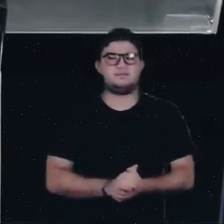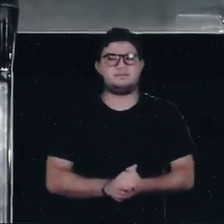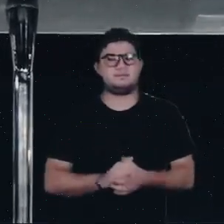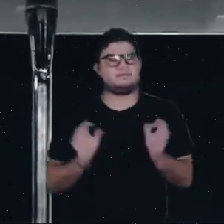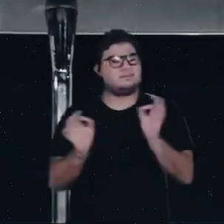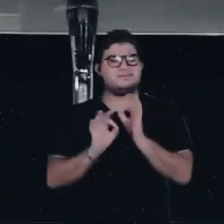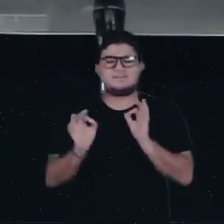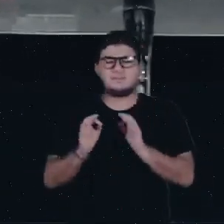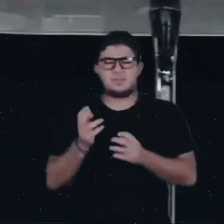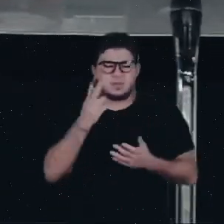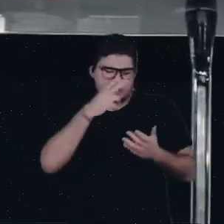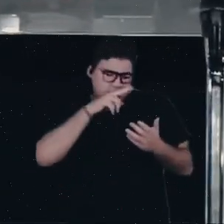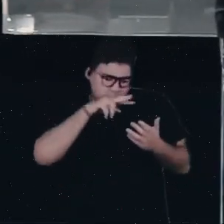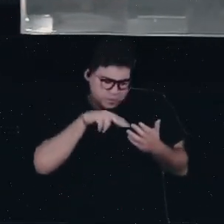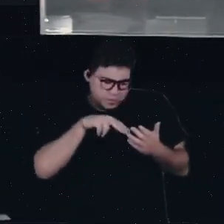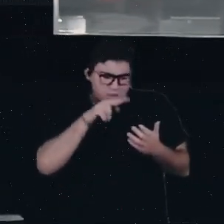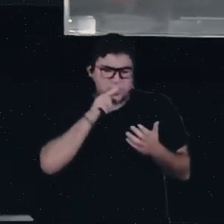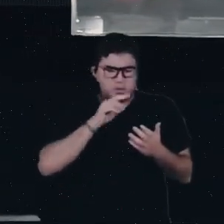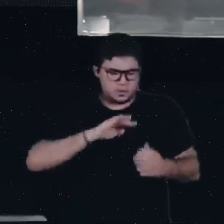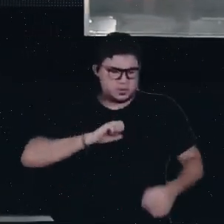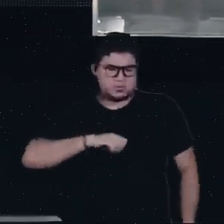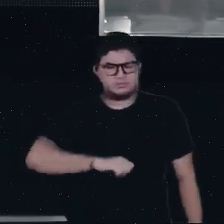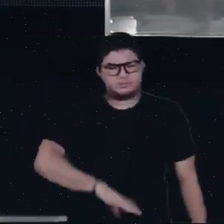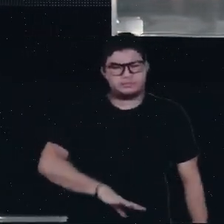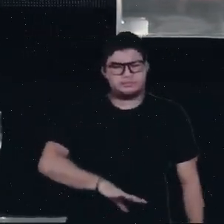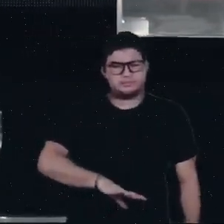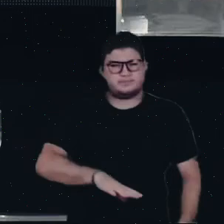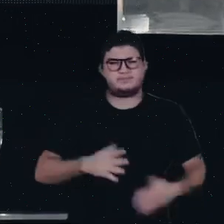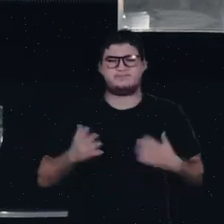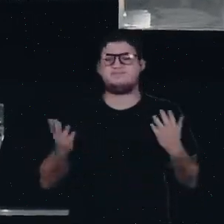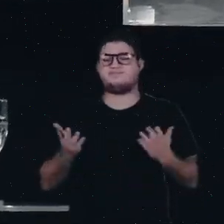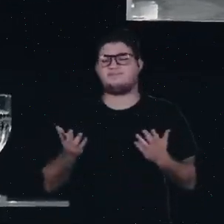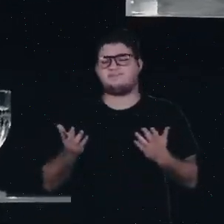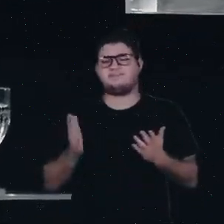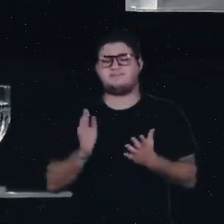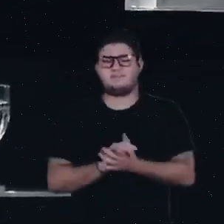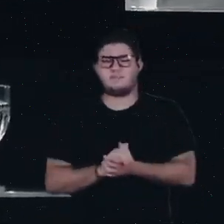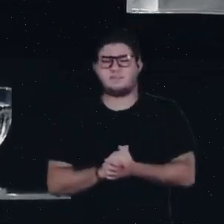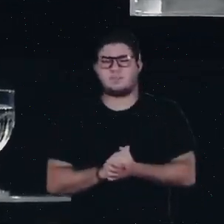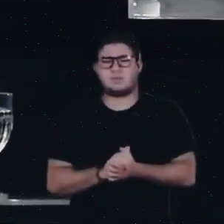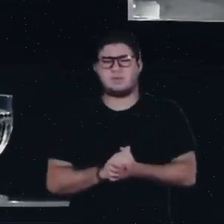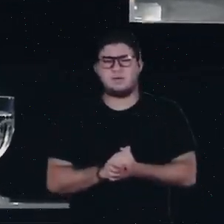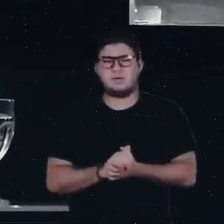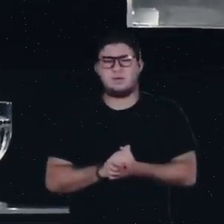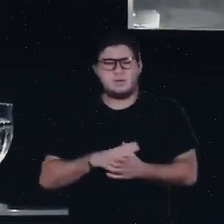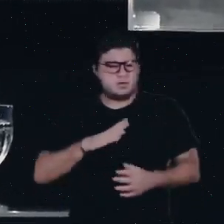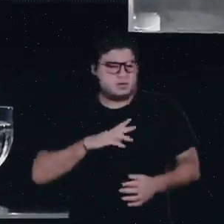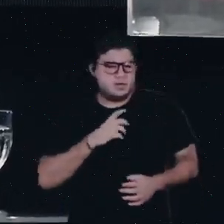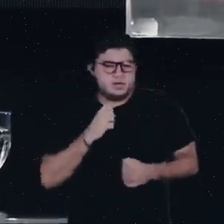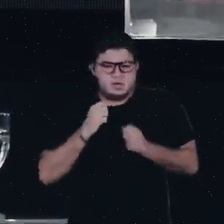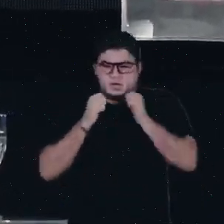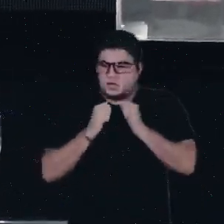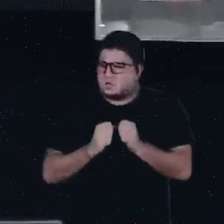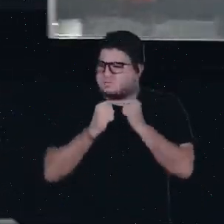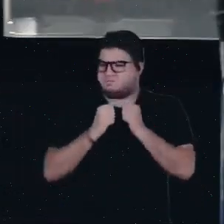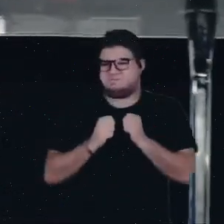Não. Eu vi um vídeo sobre aborto, gente, esses dias. Se não fosse tão pesado, eu mostrava